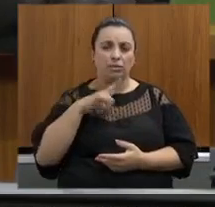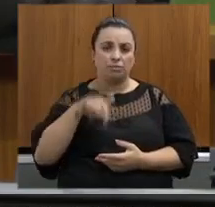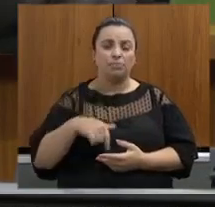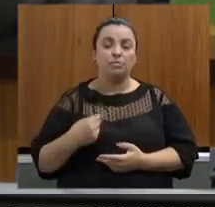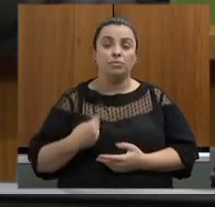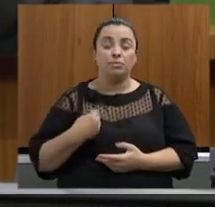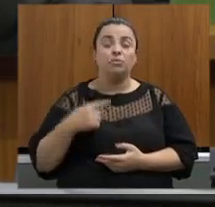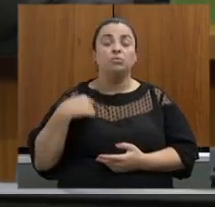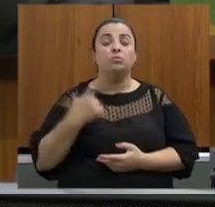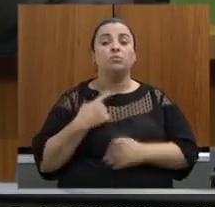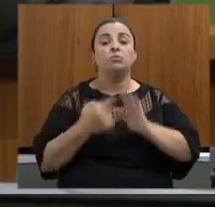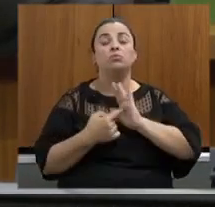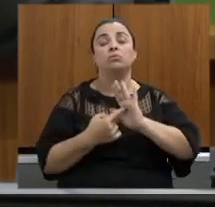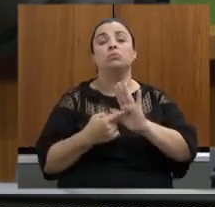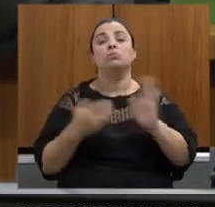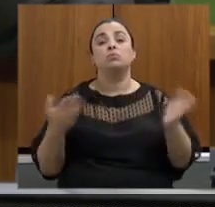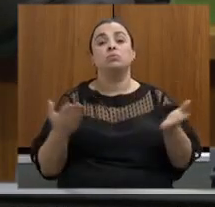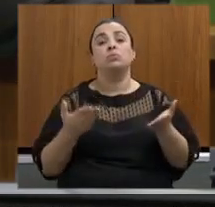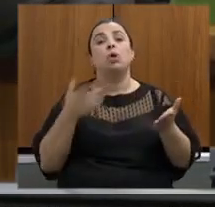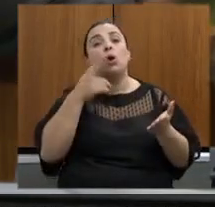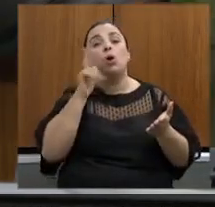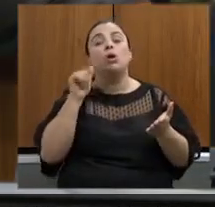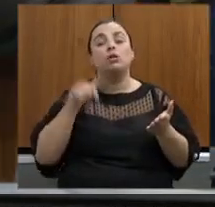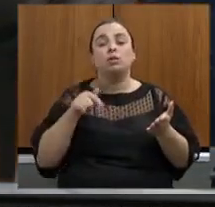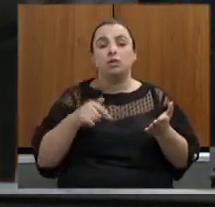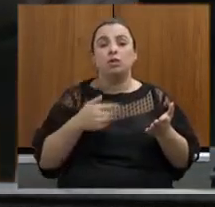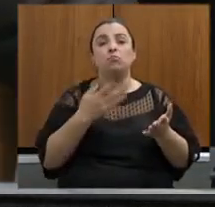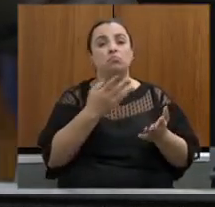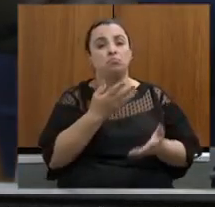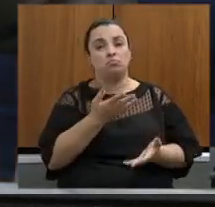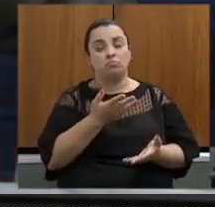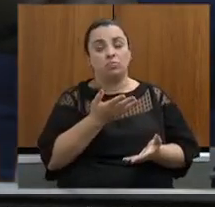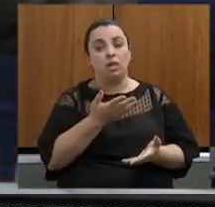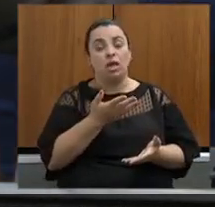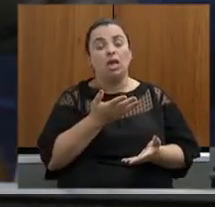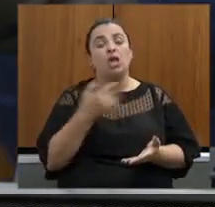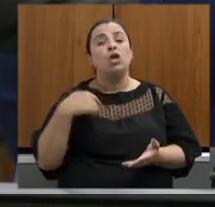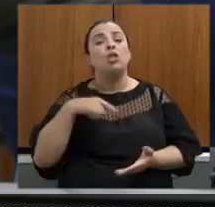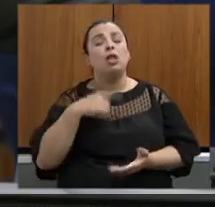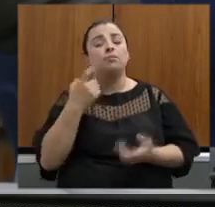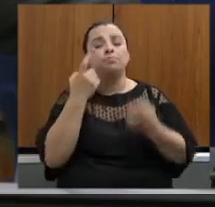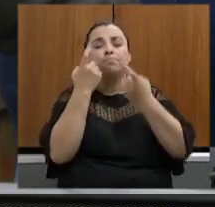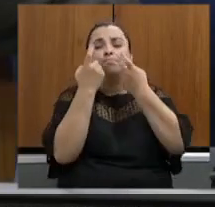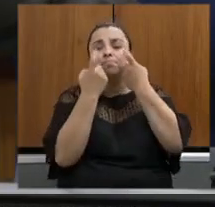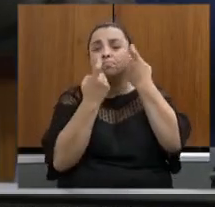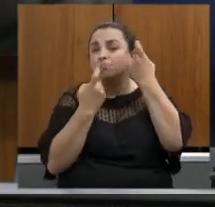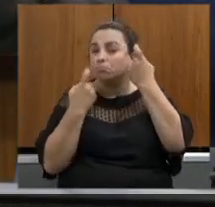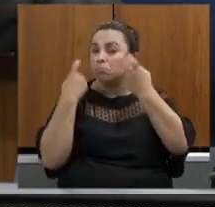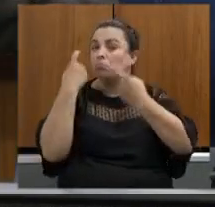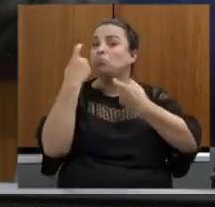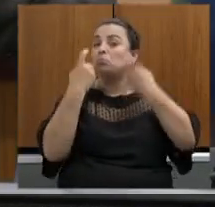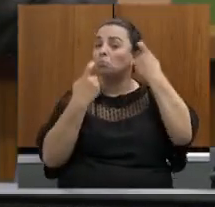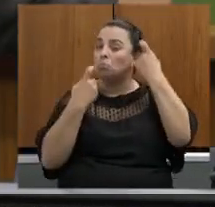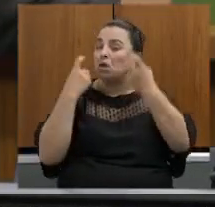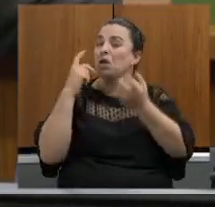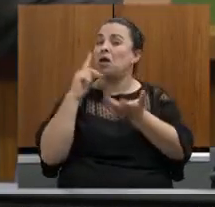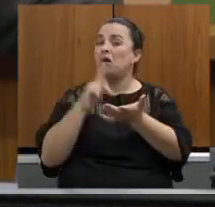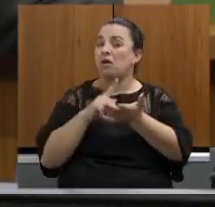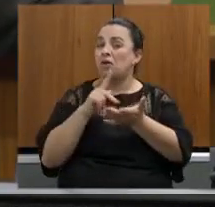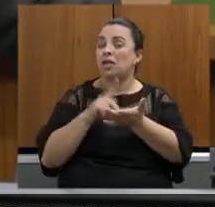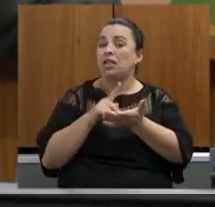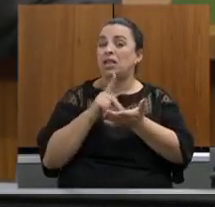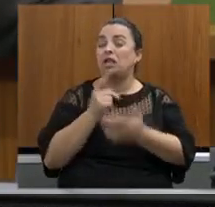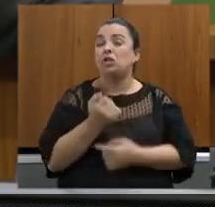demonstramos aqui secretário a luz a Barreto o secretário direto uma preocupação imensa com relação à questão